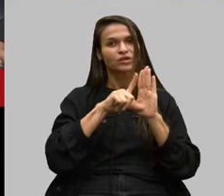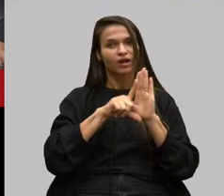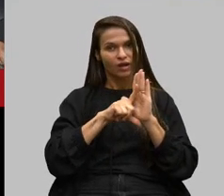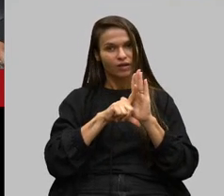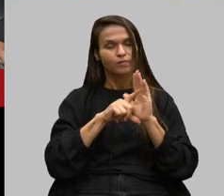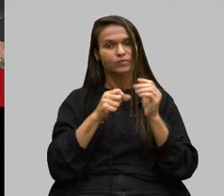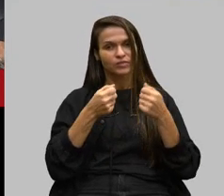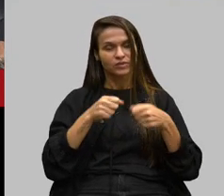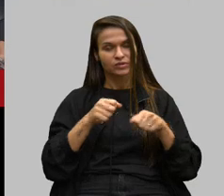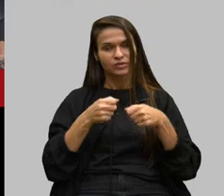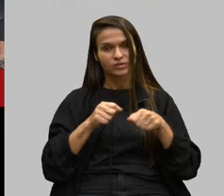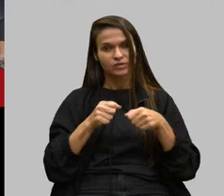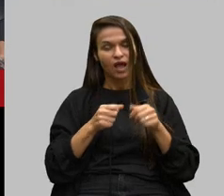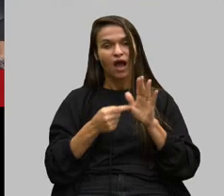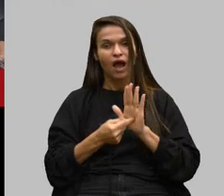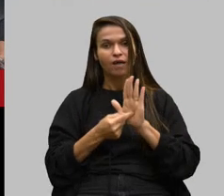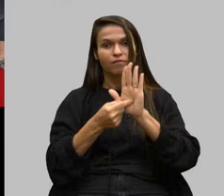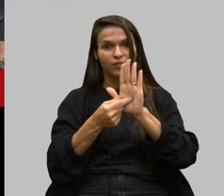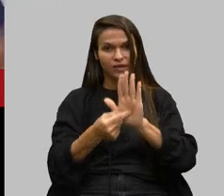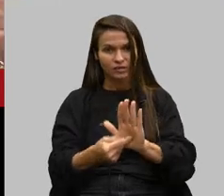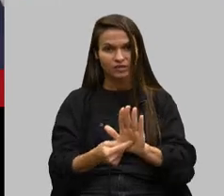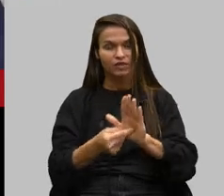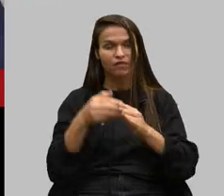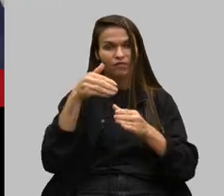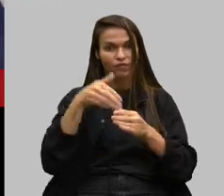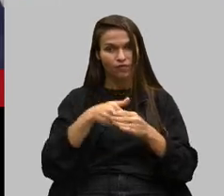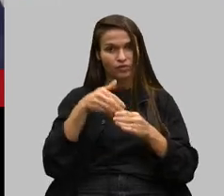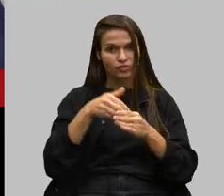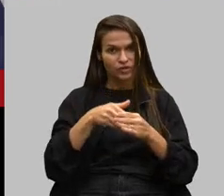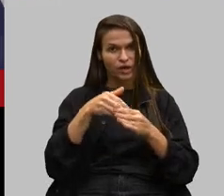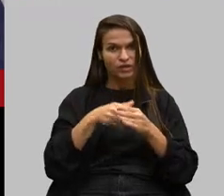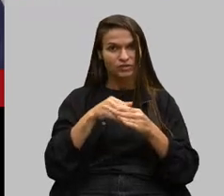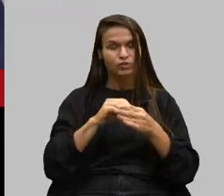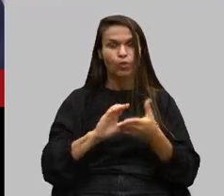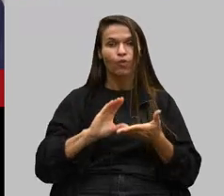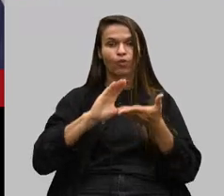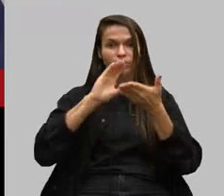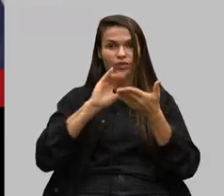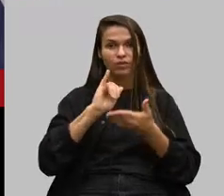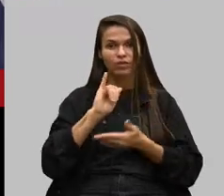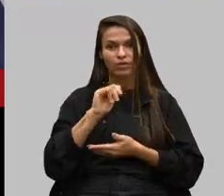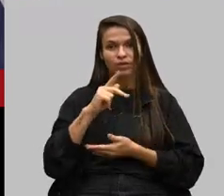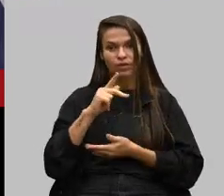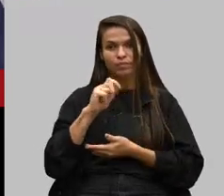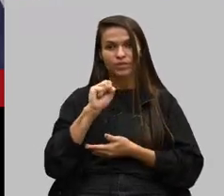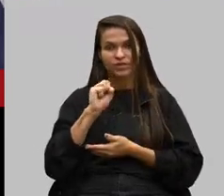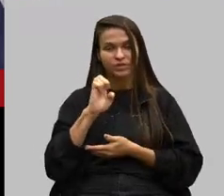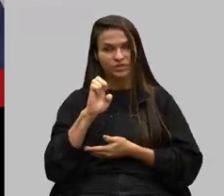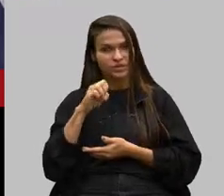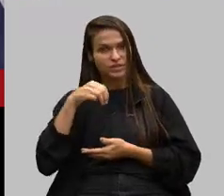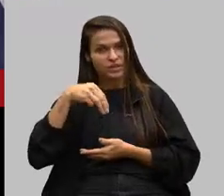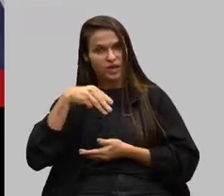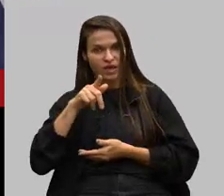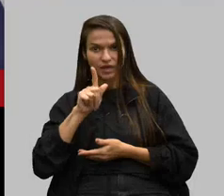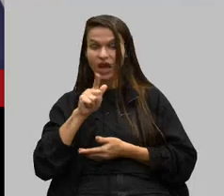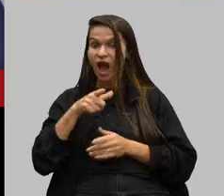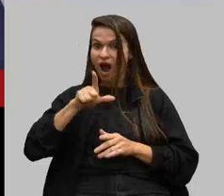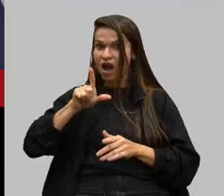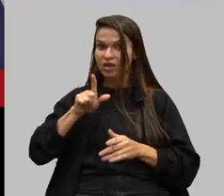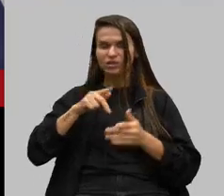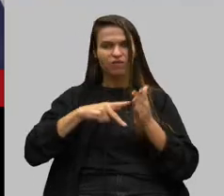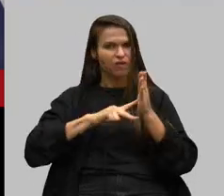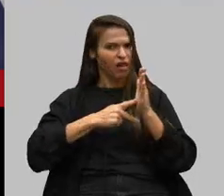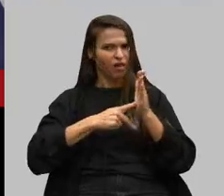eh apresentada e votada no conselho do ipseng antes eu não disse que o sindicatos não tem